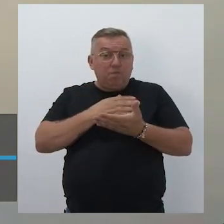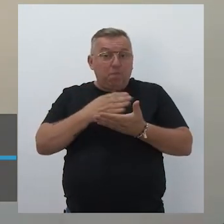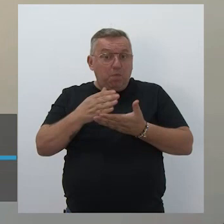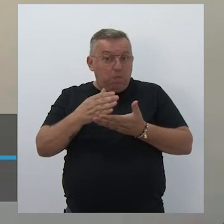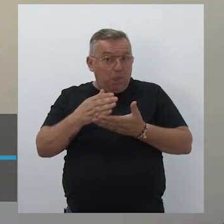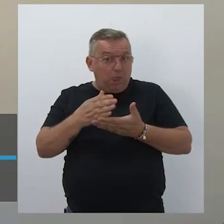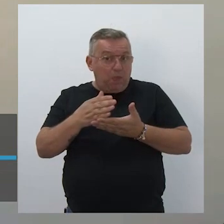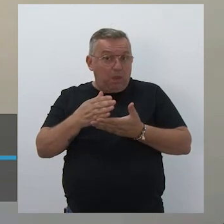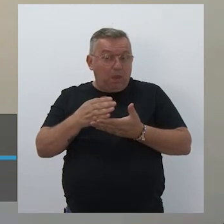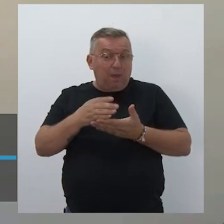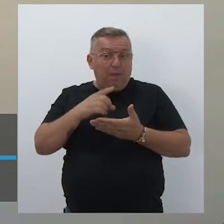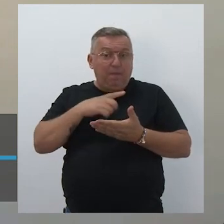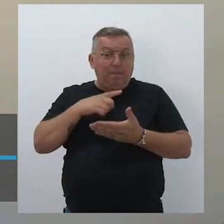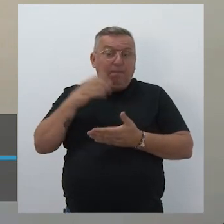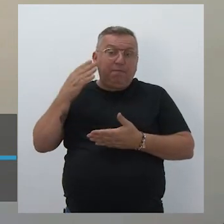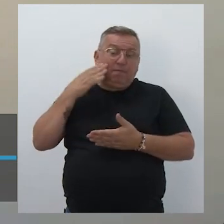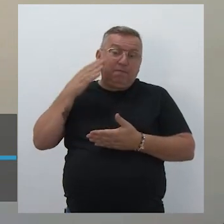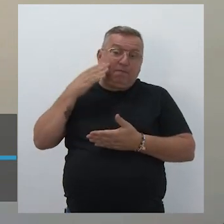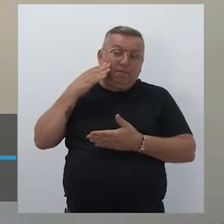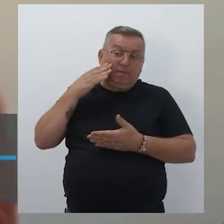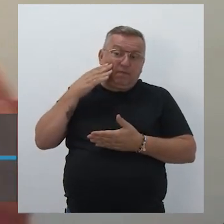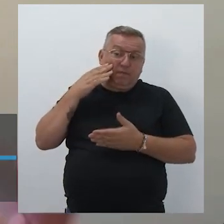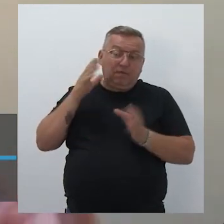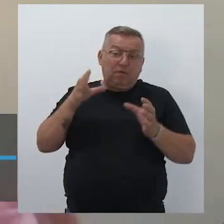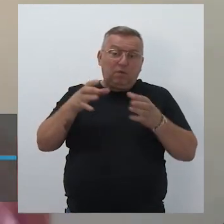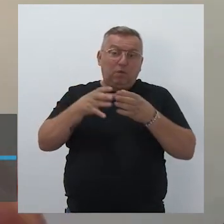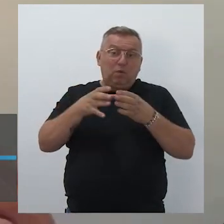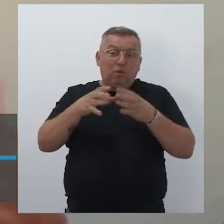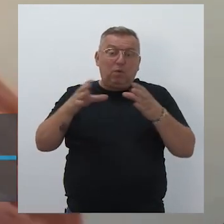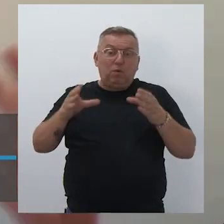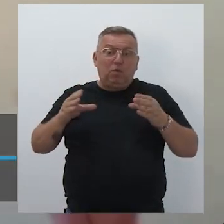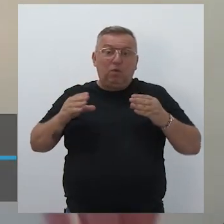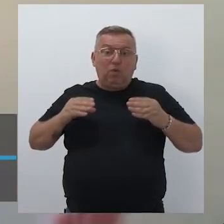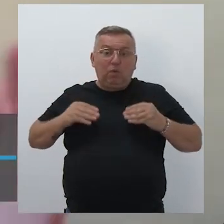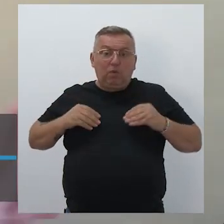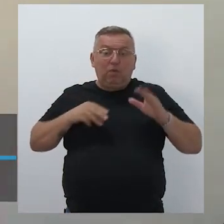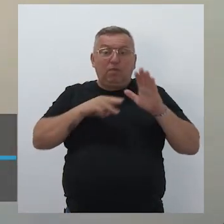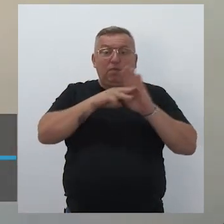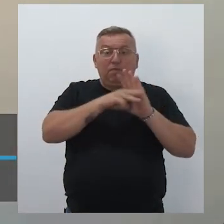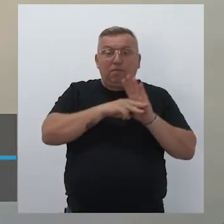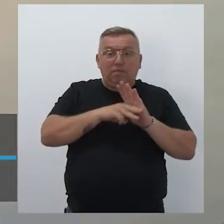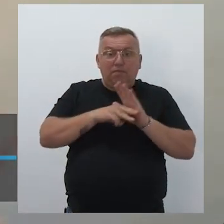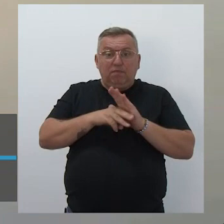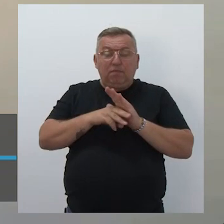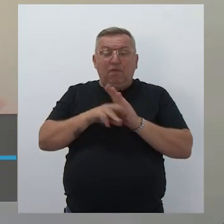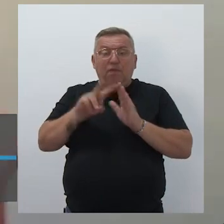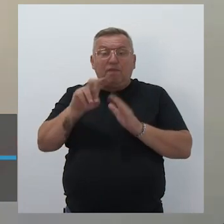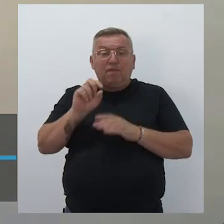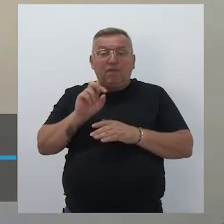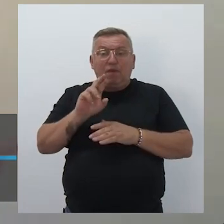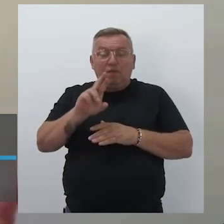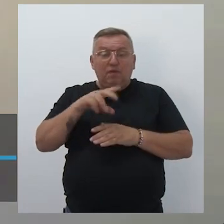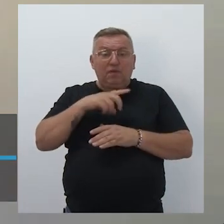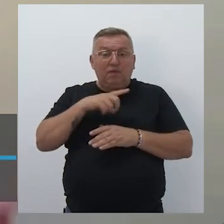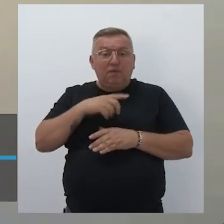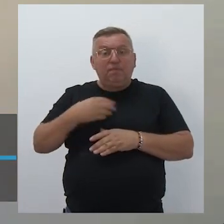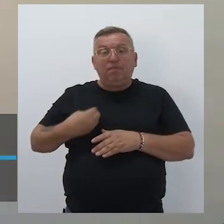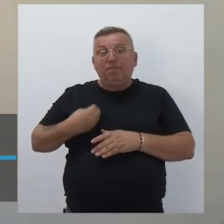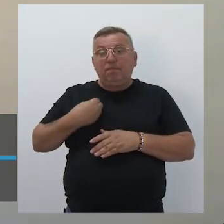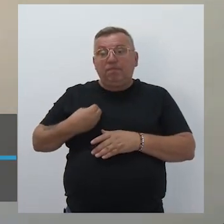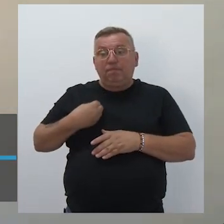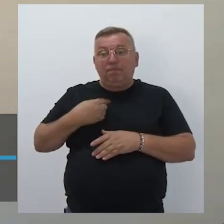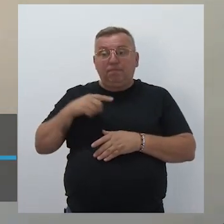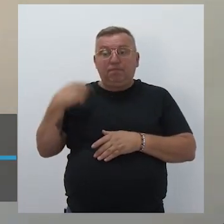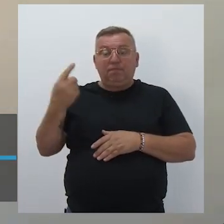está entendendo que é um conjunto de concepções, de metodologias e de valores que tem que estar presente nesse